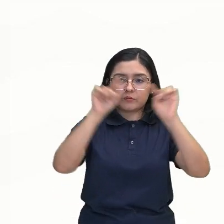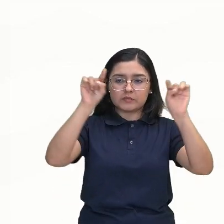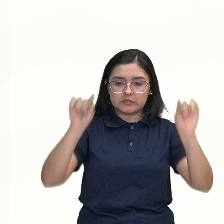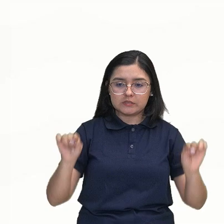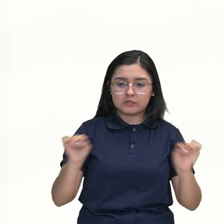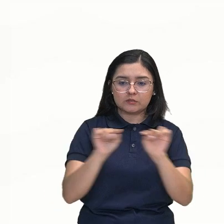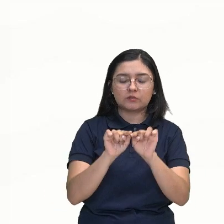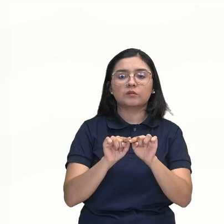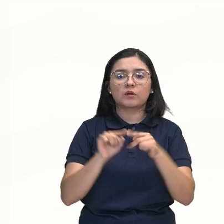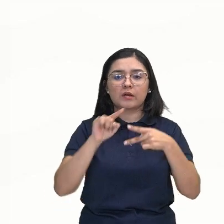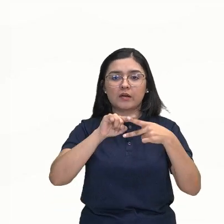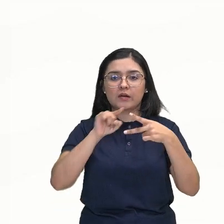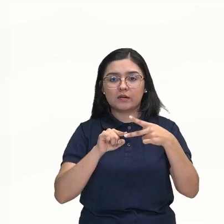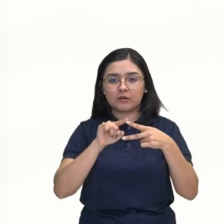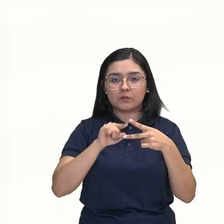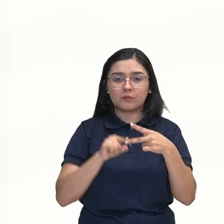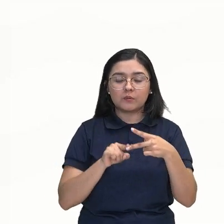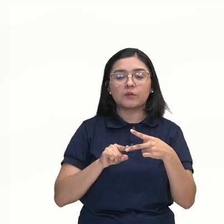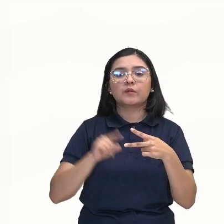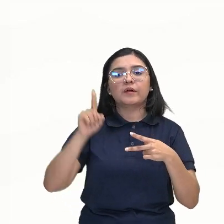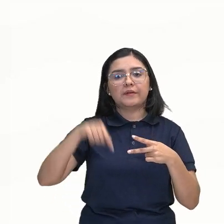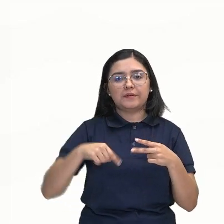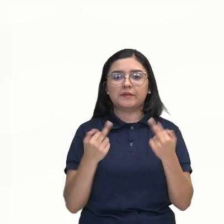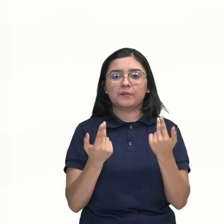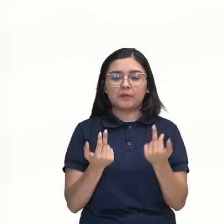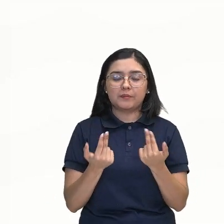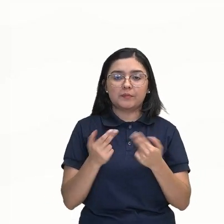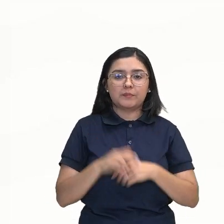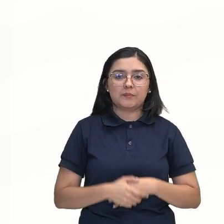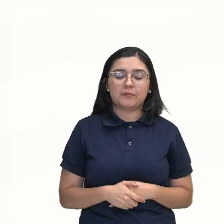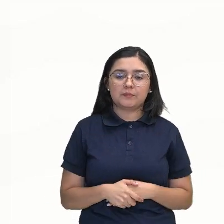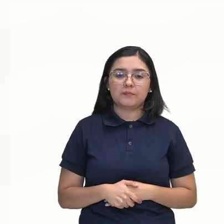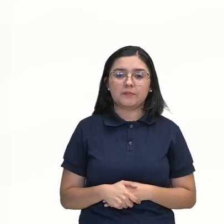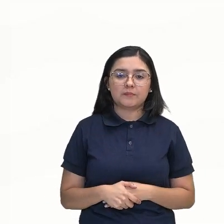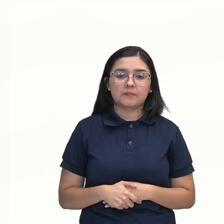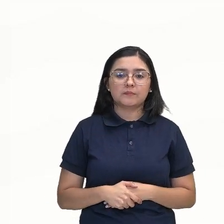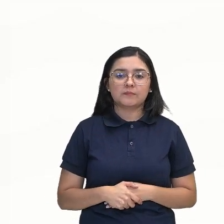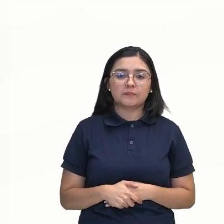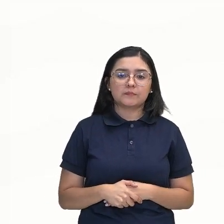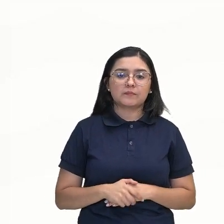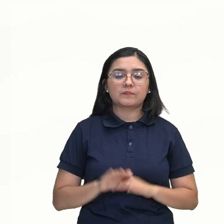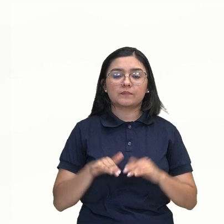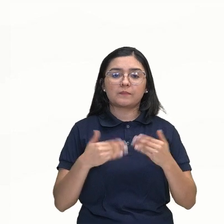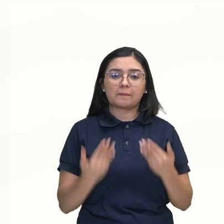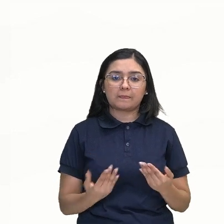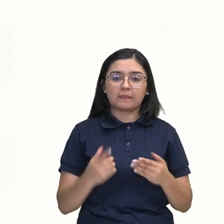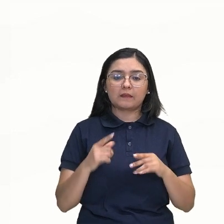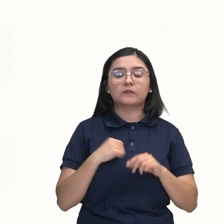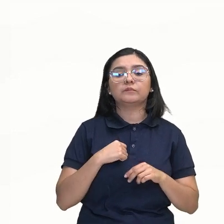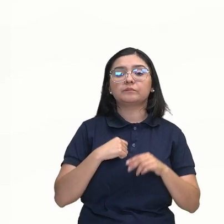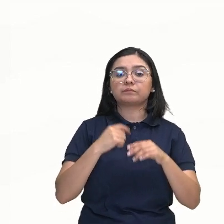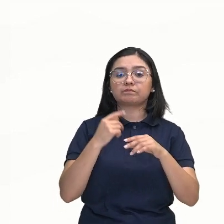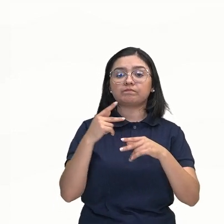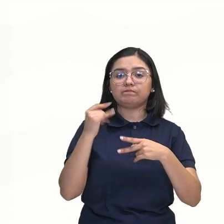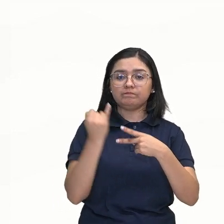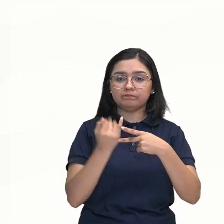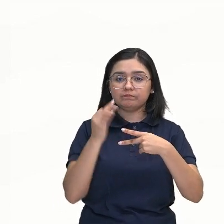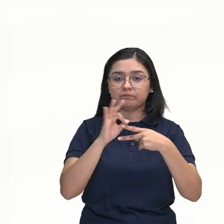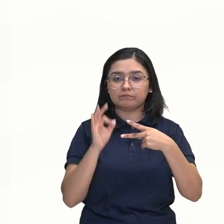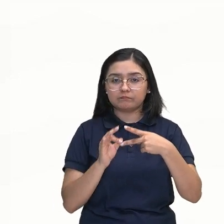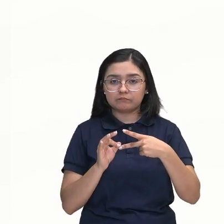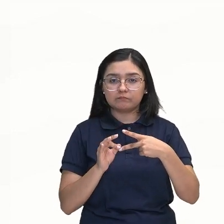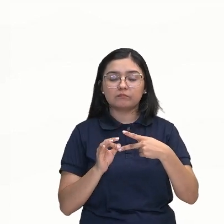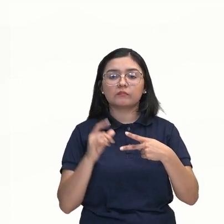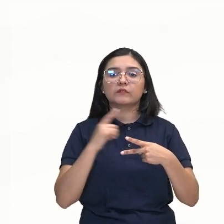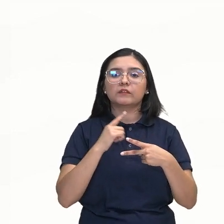ângulos são iguais, tudo bem? Então, o polígono regular, ele vai ter todos